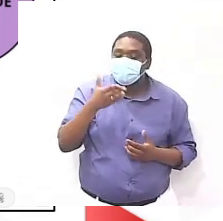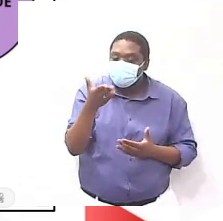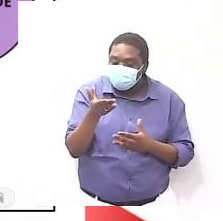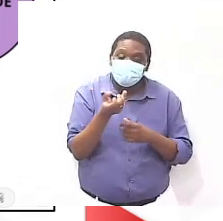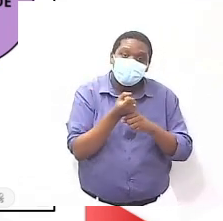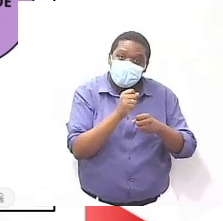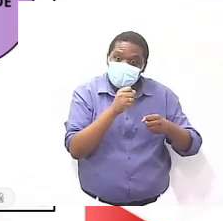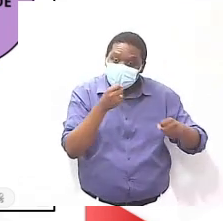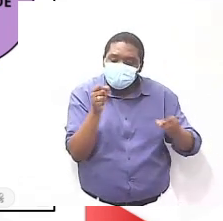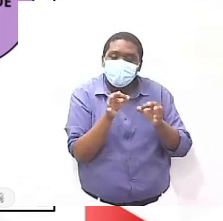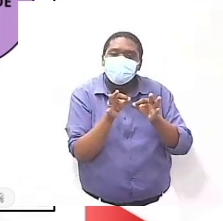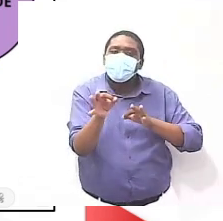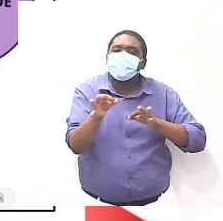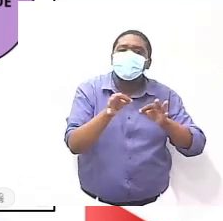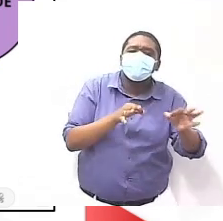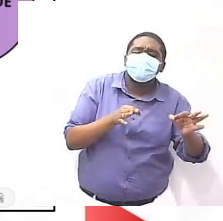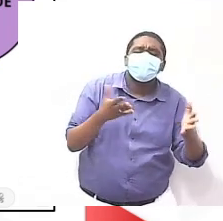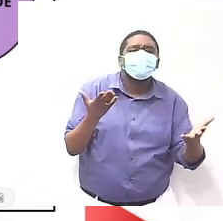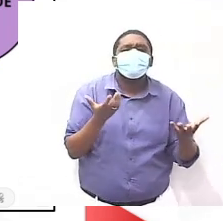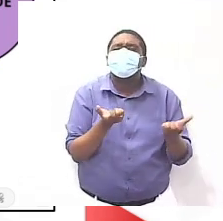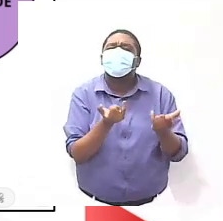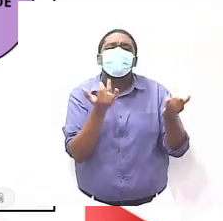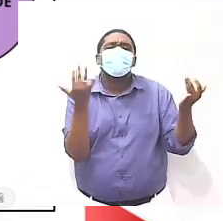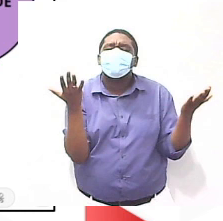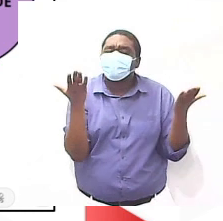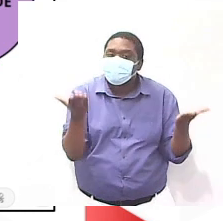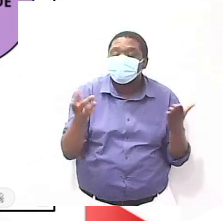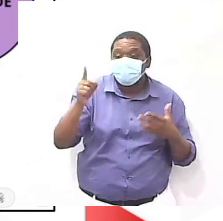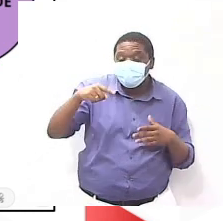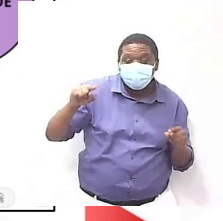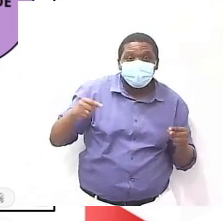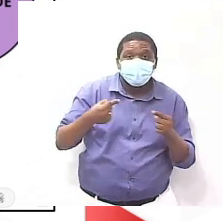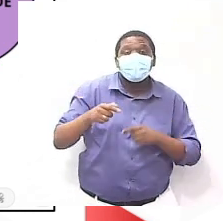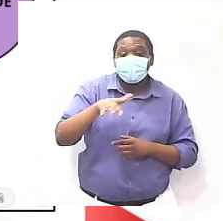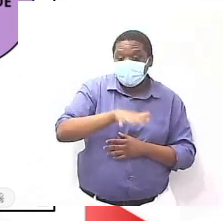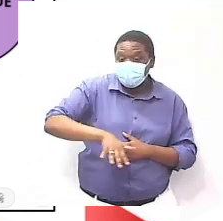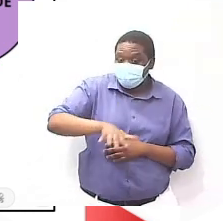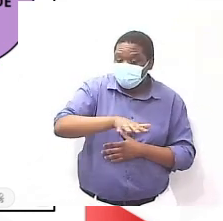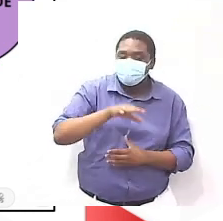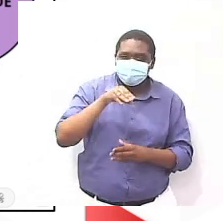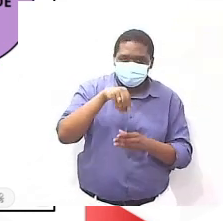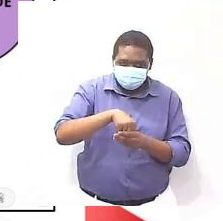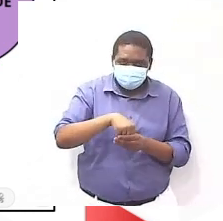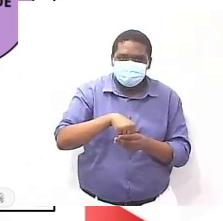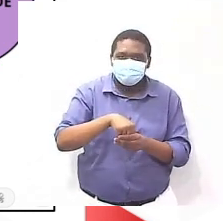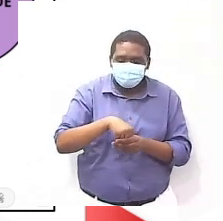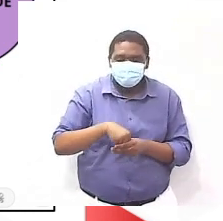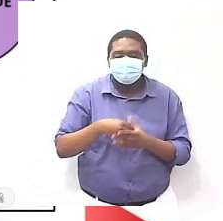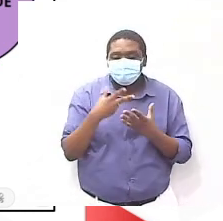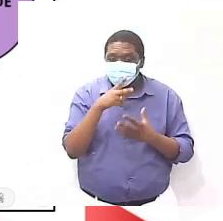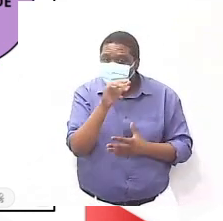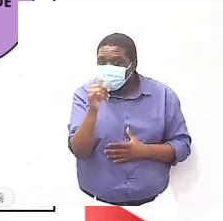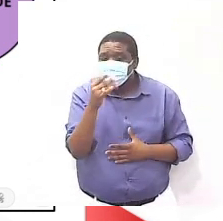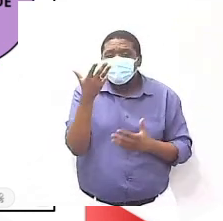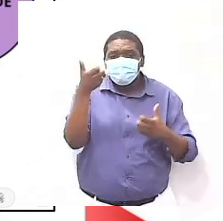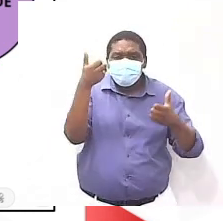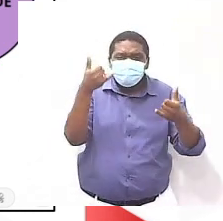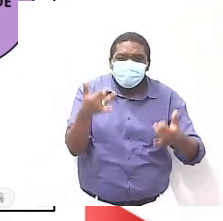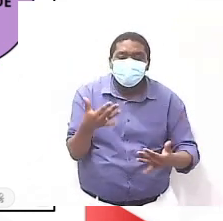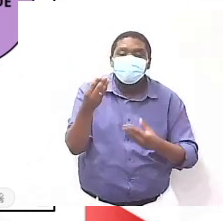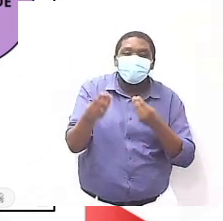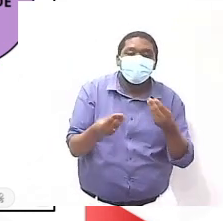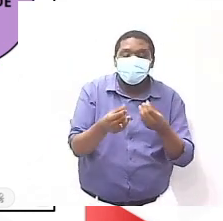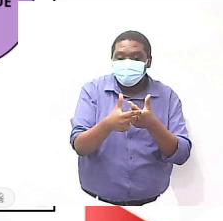das grandezas e medidas. São essas áreas que a gente trabalha que vai determinar como que